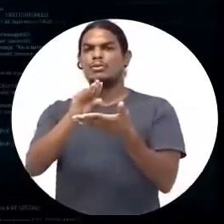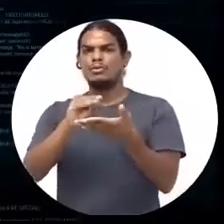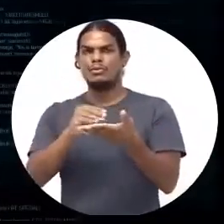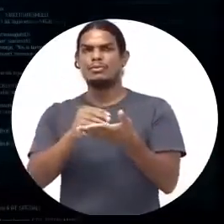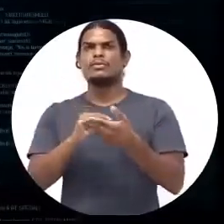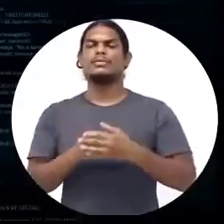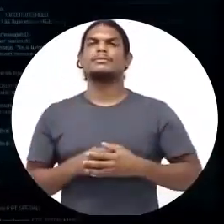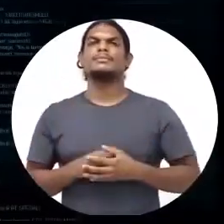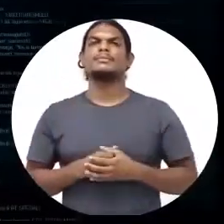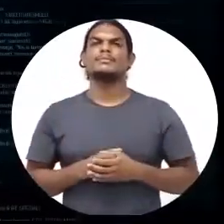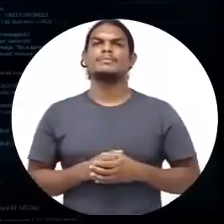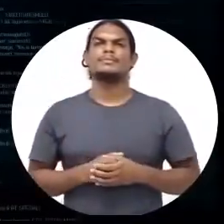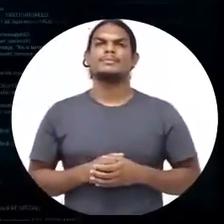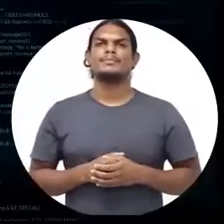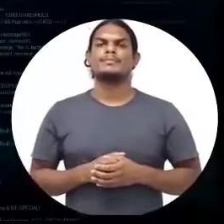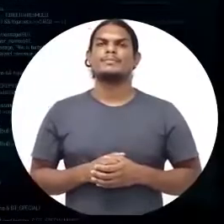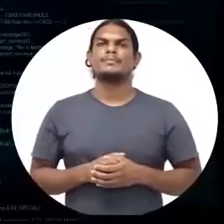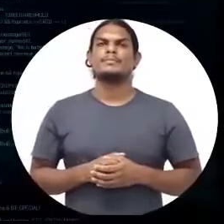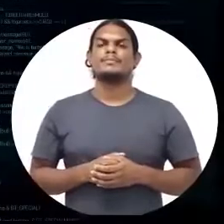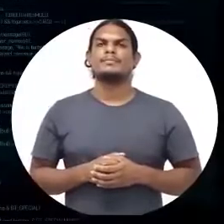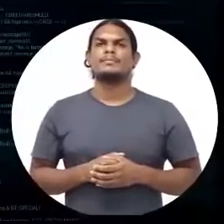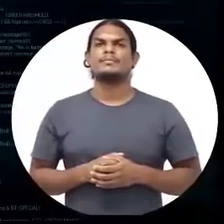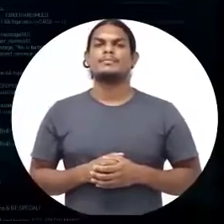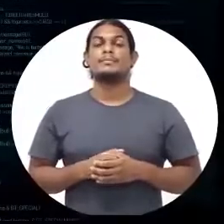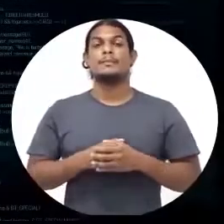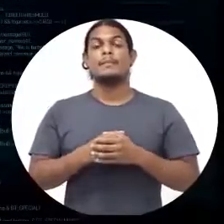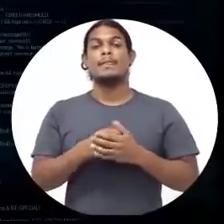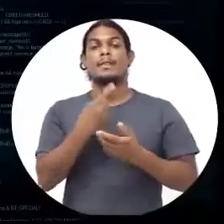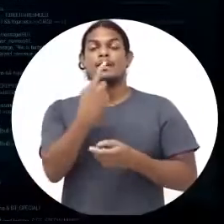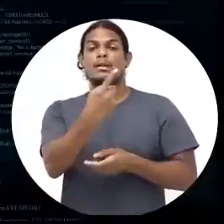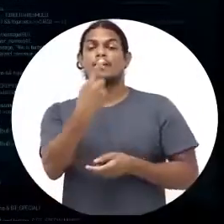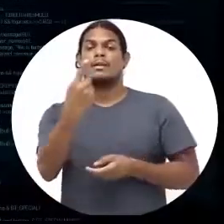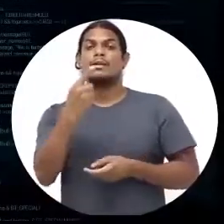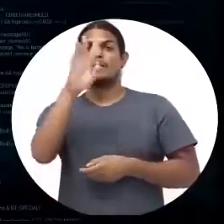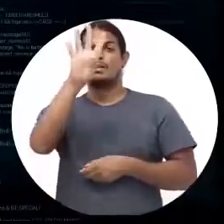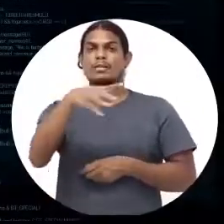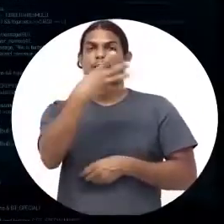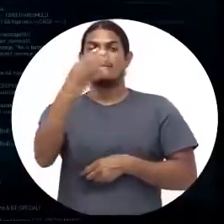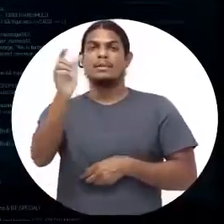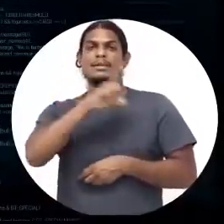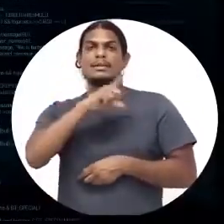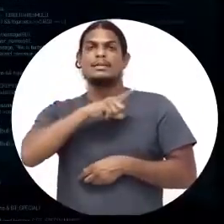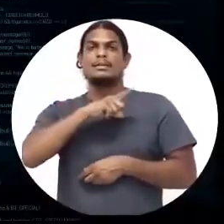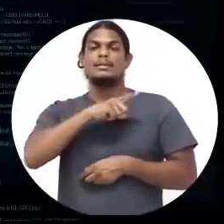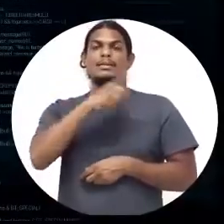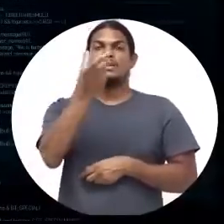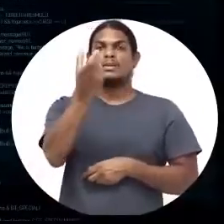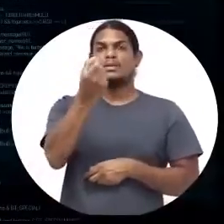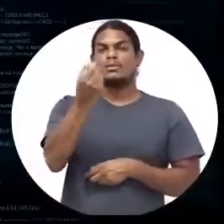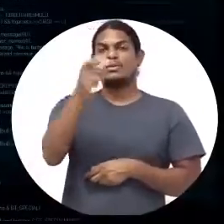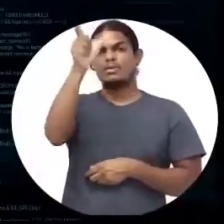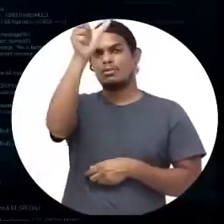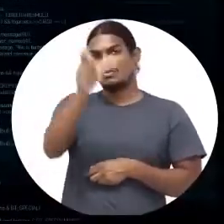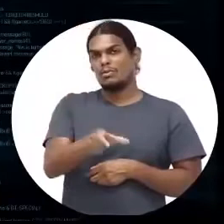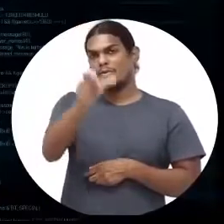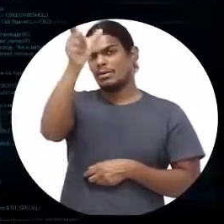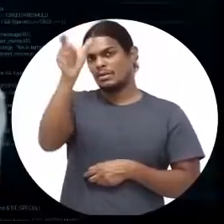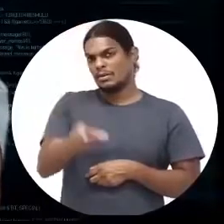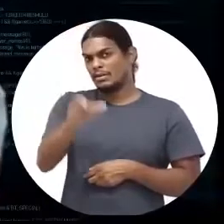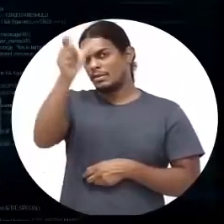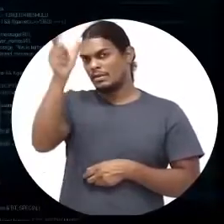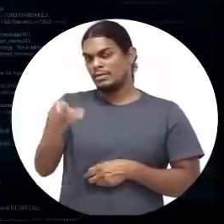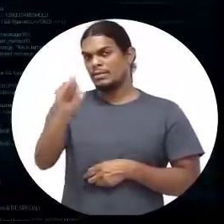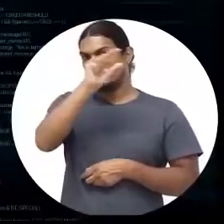no navegador por si só. Cada tabela ela vai possuir uma linha. Essa linha é definida